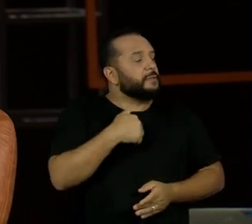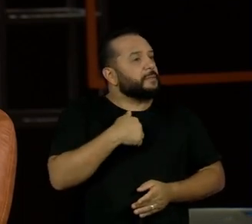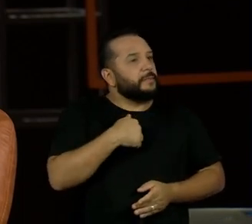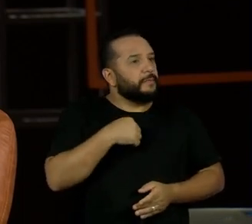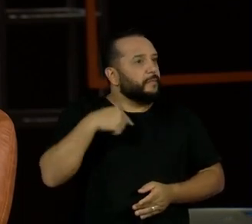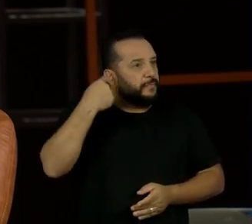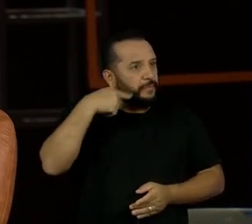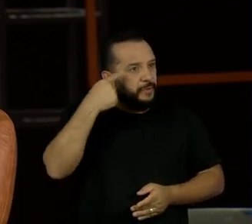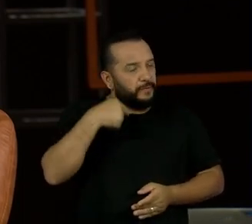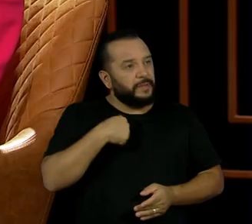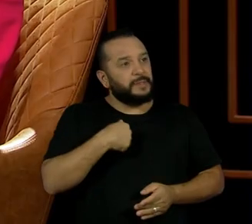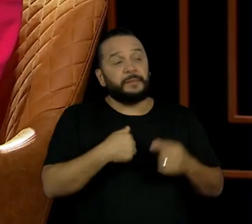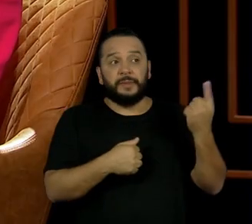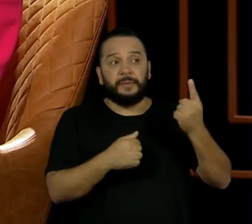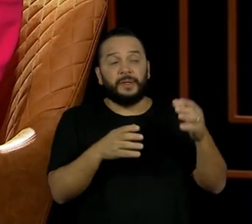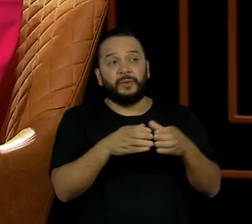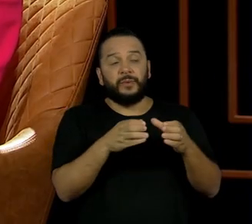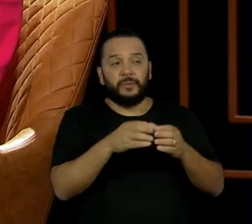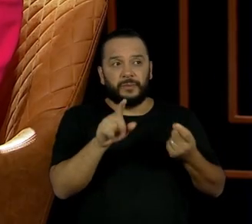unidade